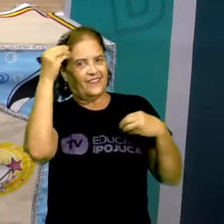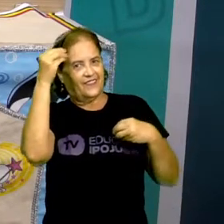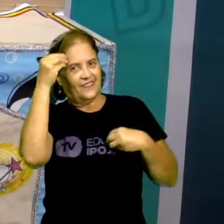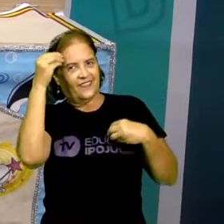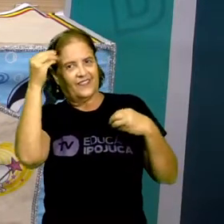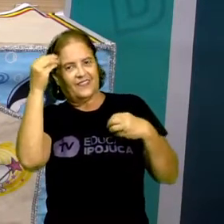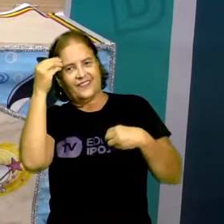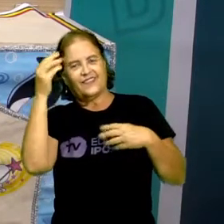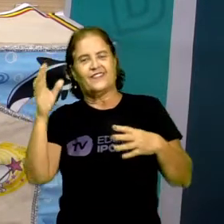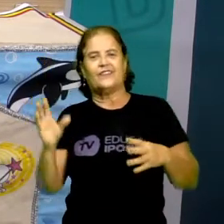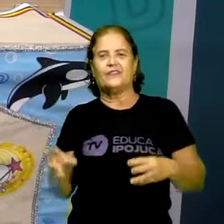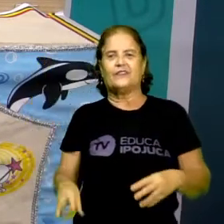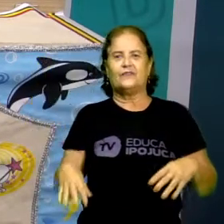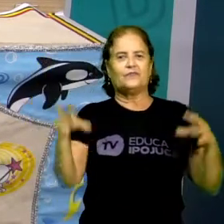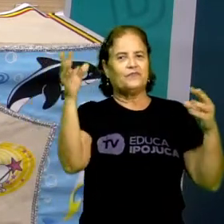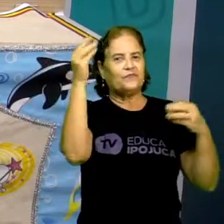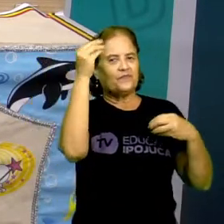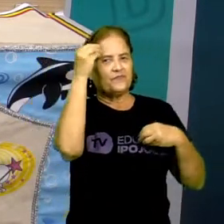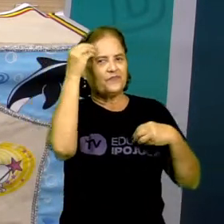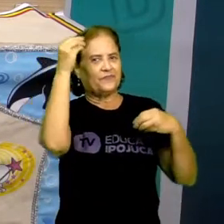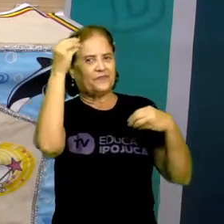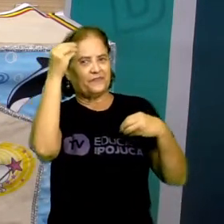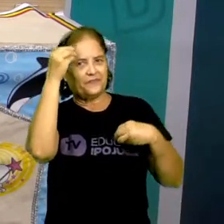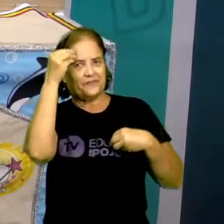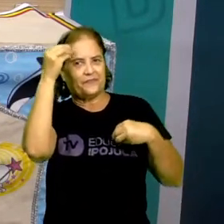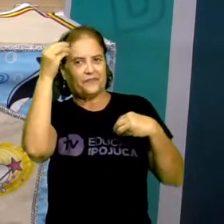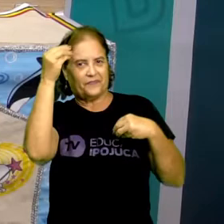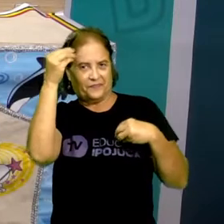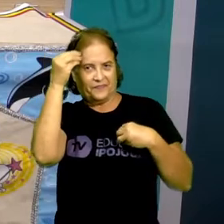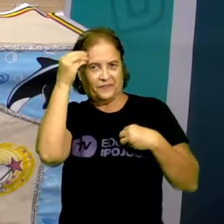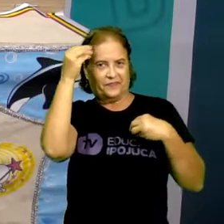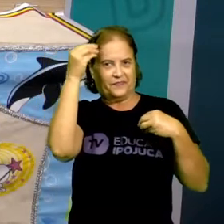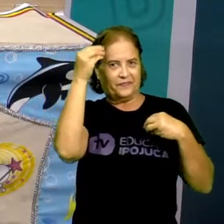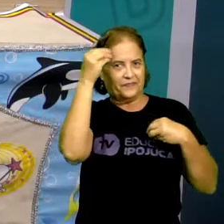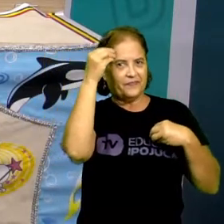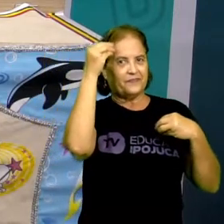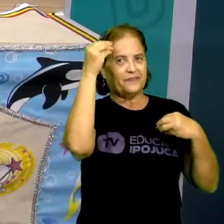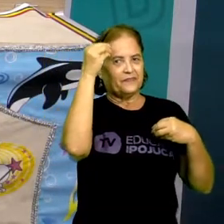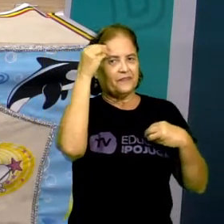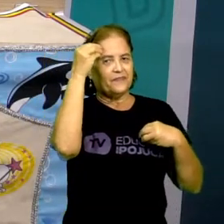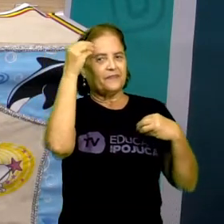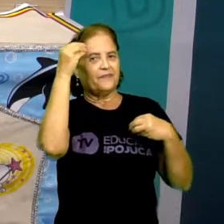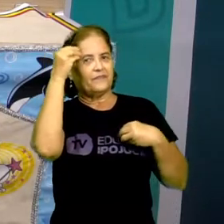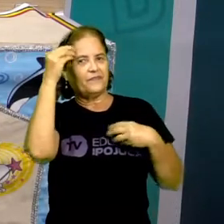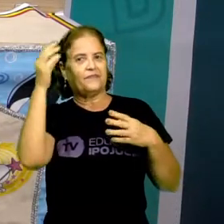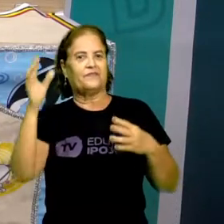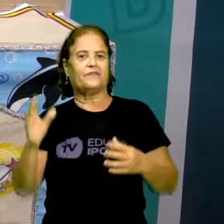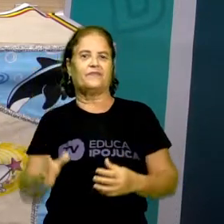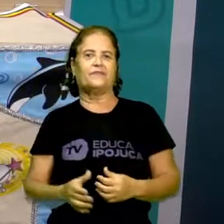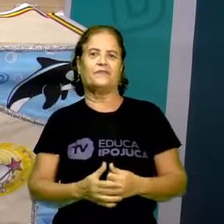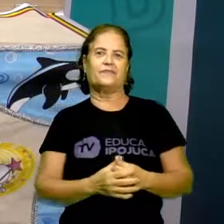coração. Que jamais ela vai sair do seu coração.